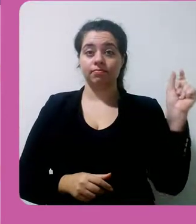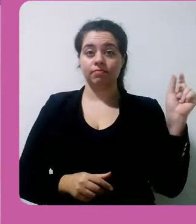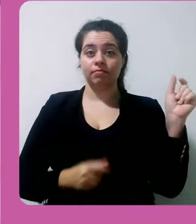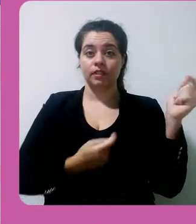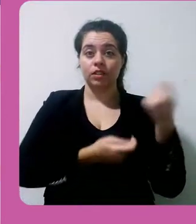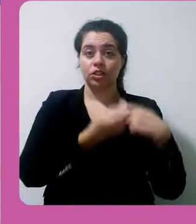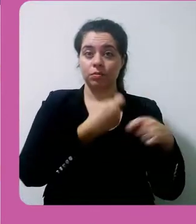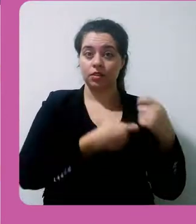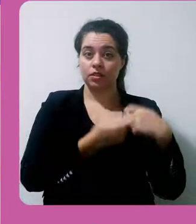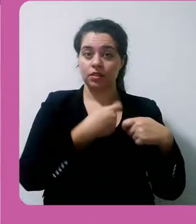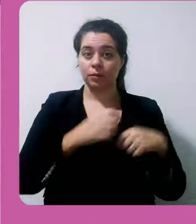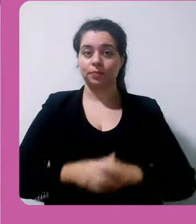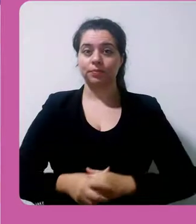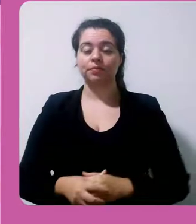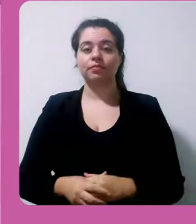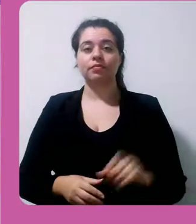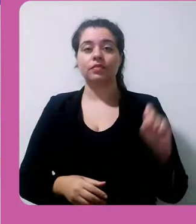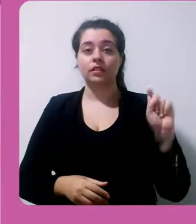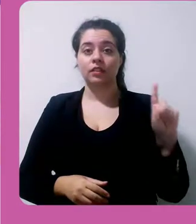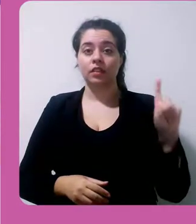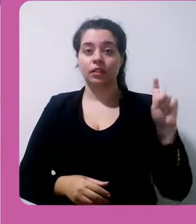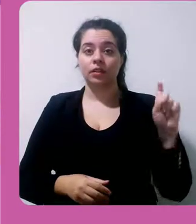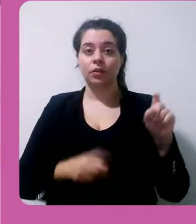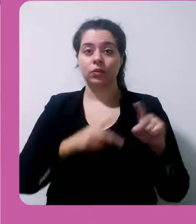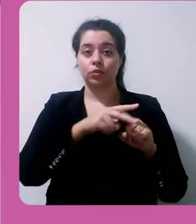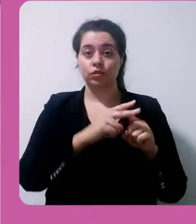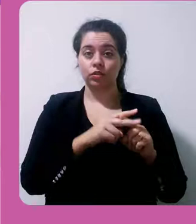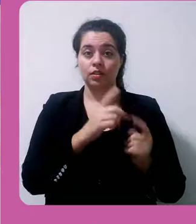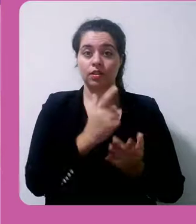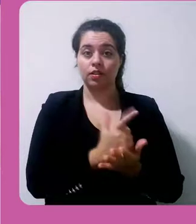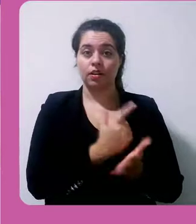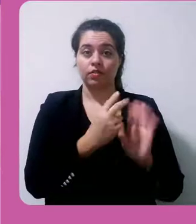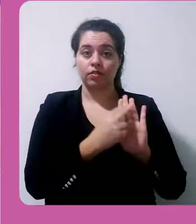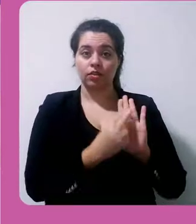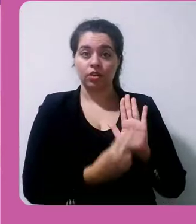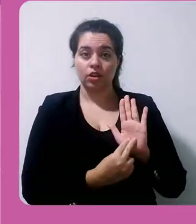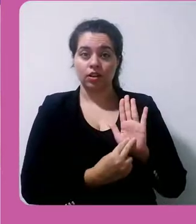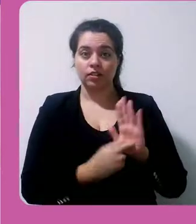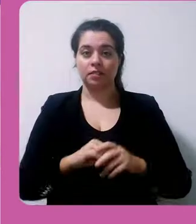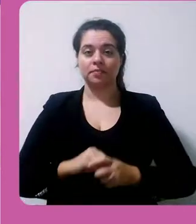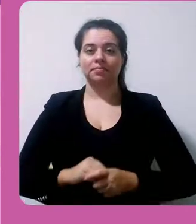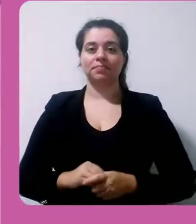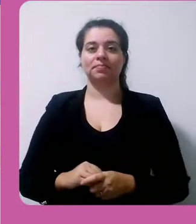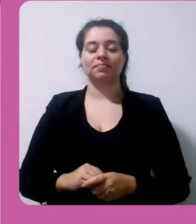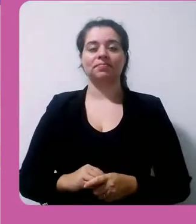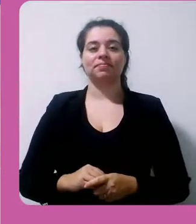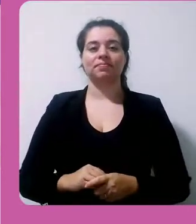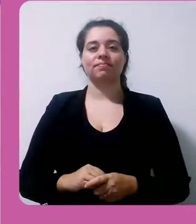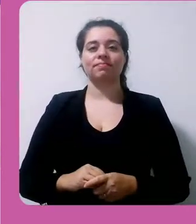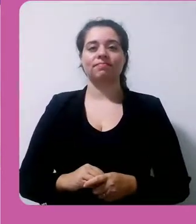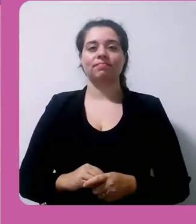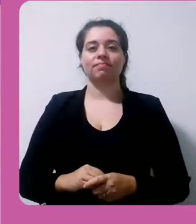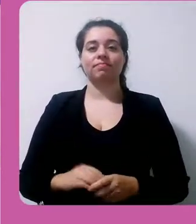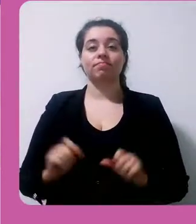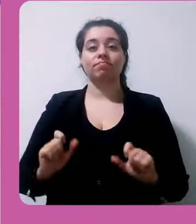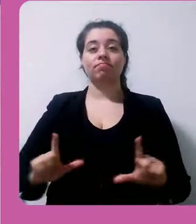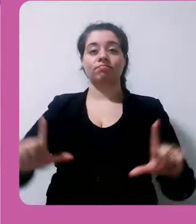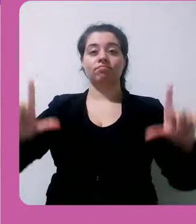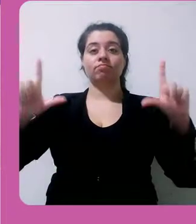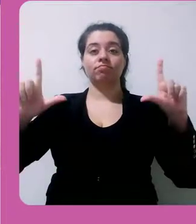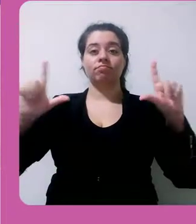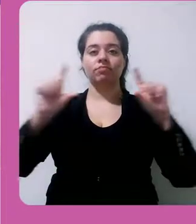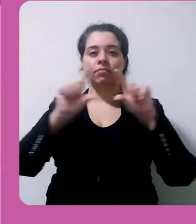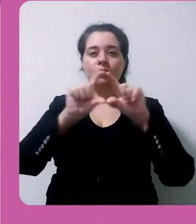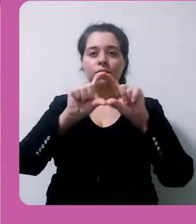notas e aqui, então, eu tenho a configuração do nosso livro de notas, né? Aparecem